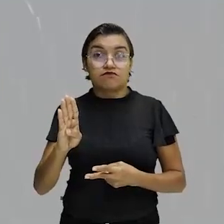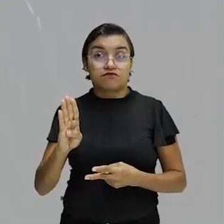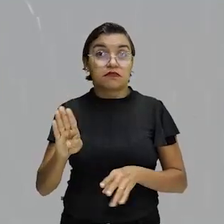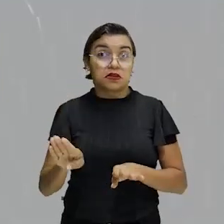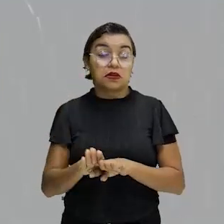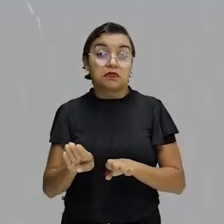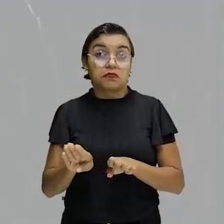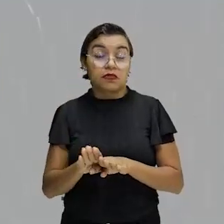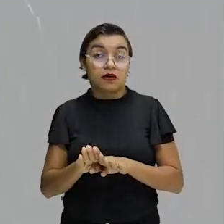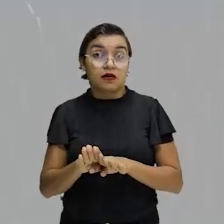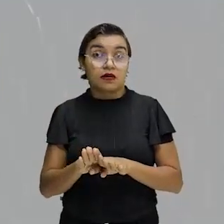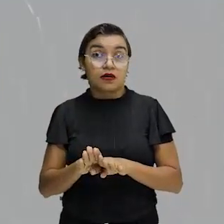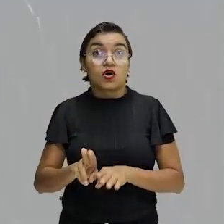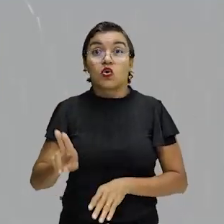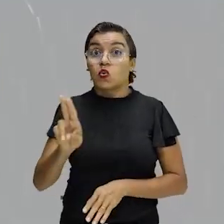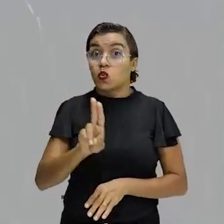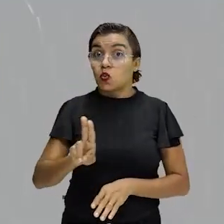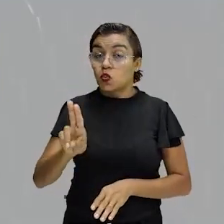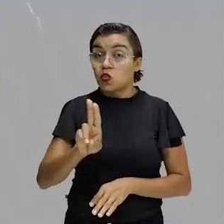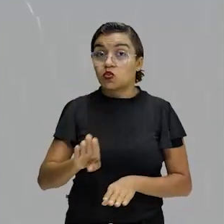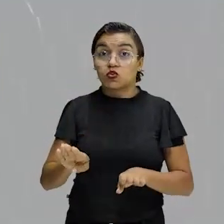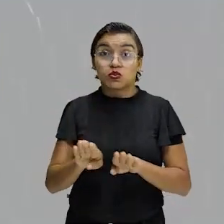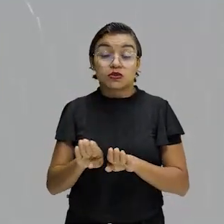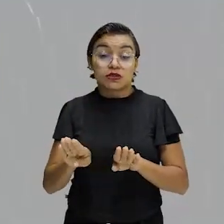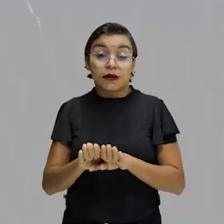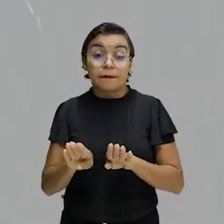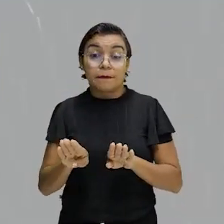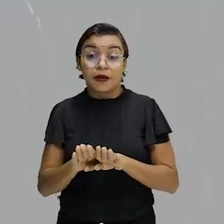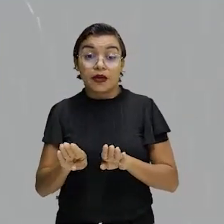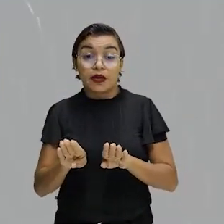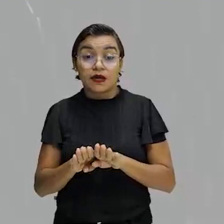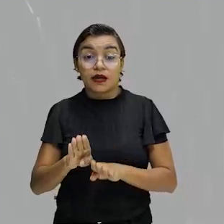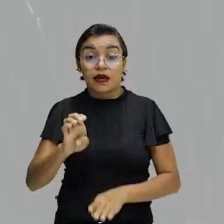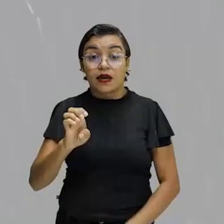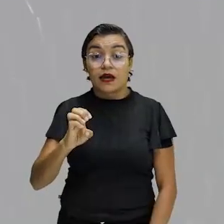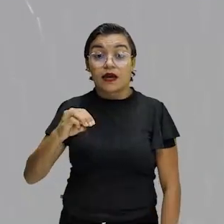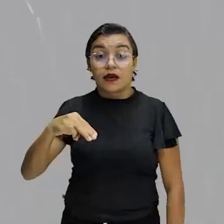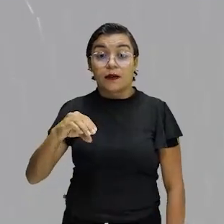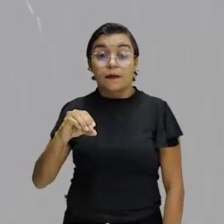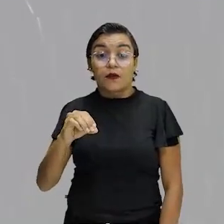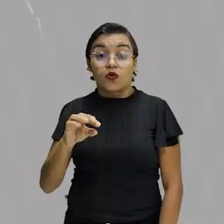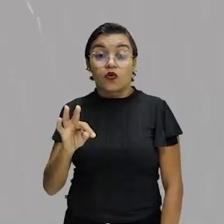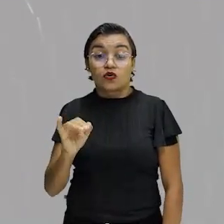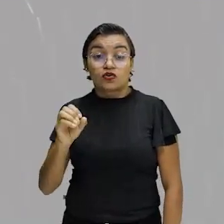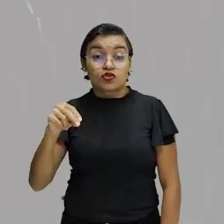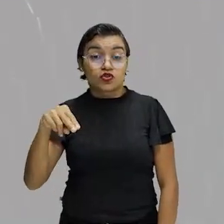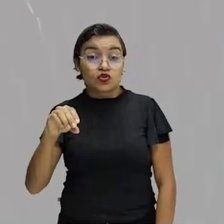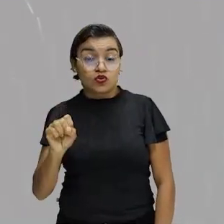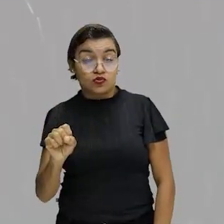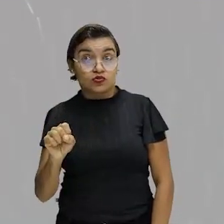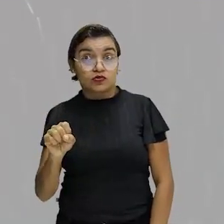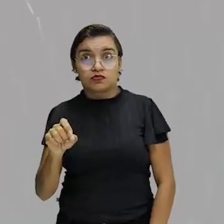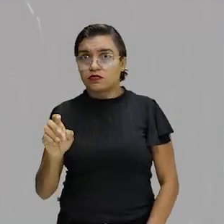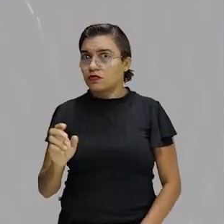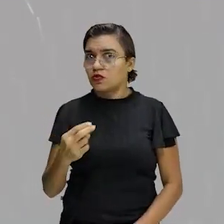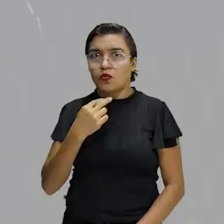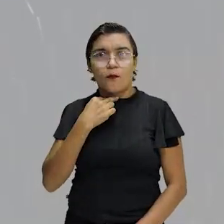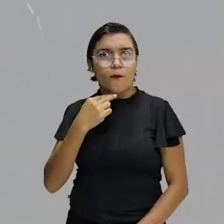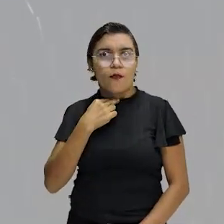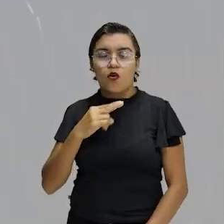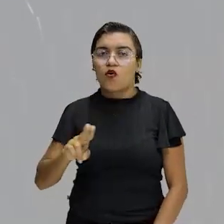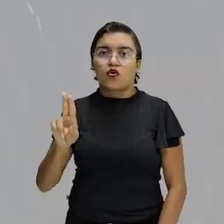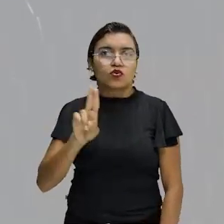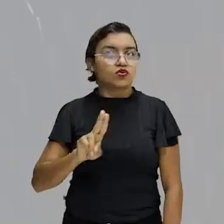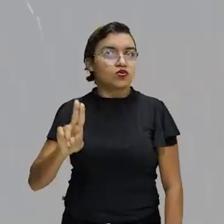emotions é terminantemente proibido ao redigir um e-mail formal. Eles servem para indicar um estado emocional, portanto,